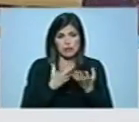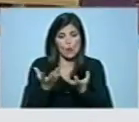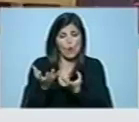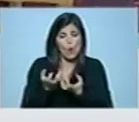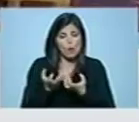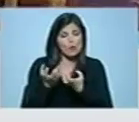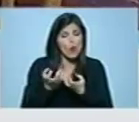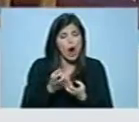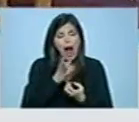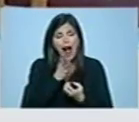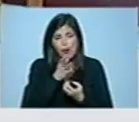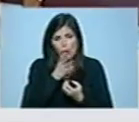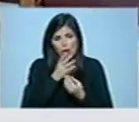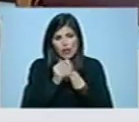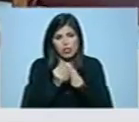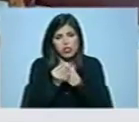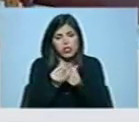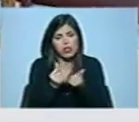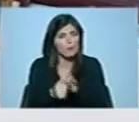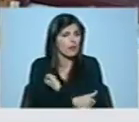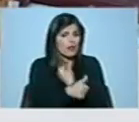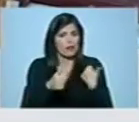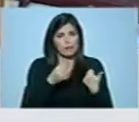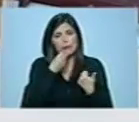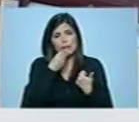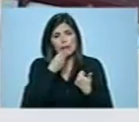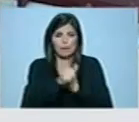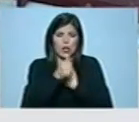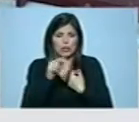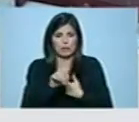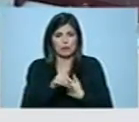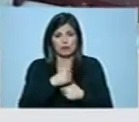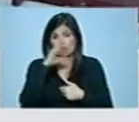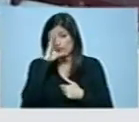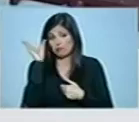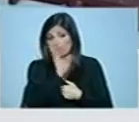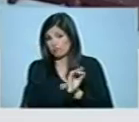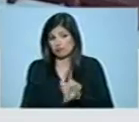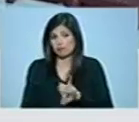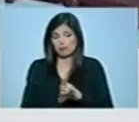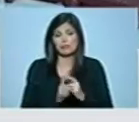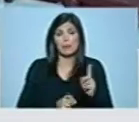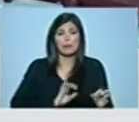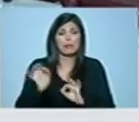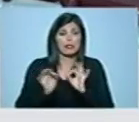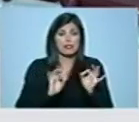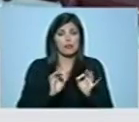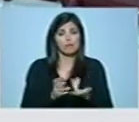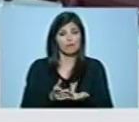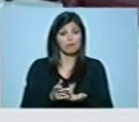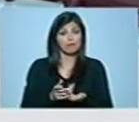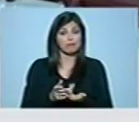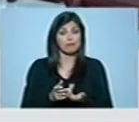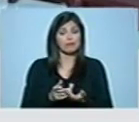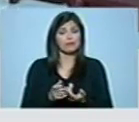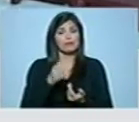e para ficarem mais suculentas e mais saborosas. Não fazia a mesma ideia. A preparação toda. Uma arte. Sim.